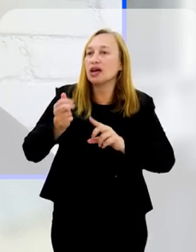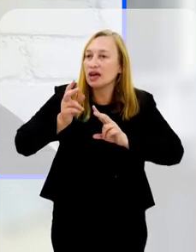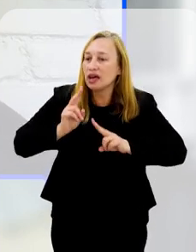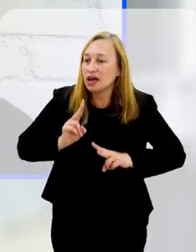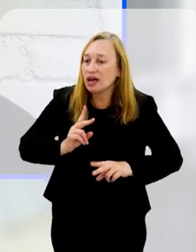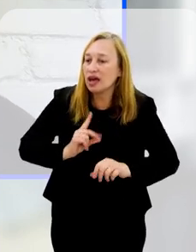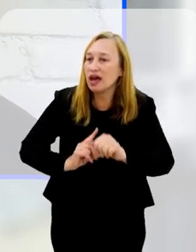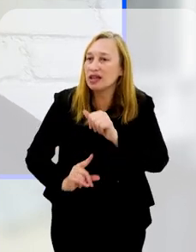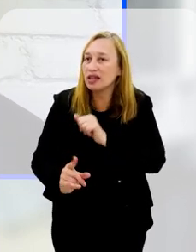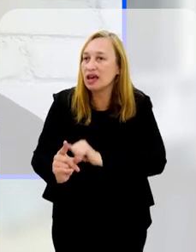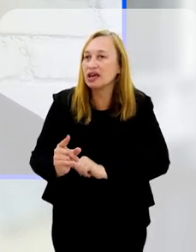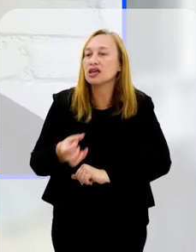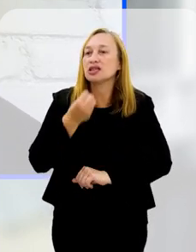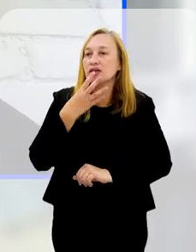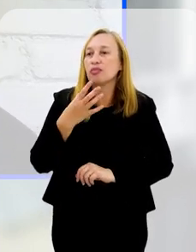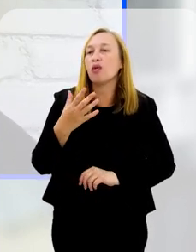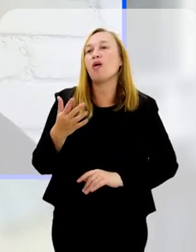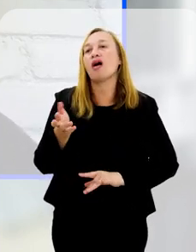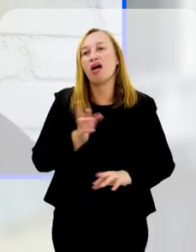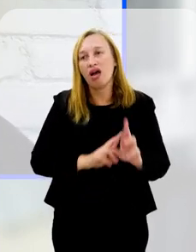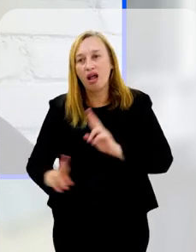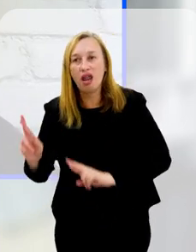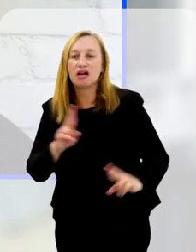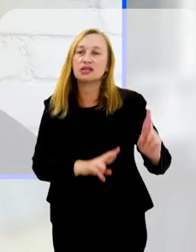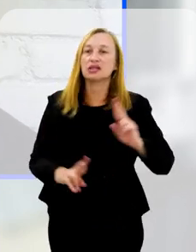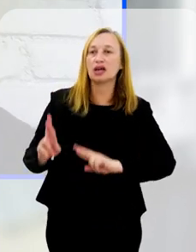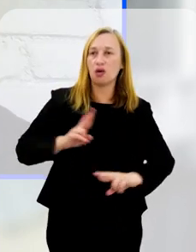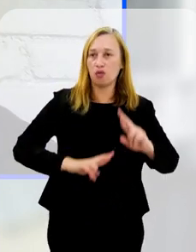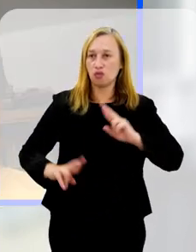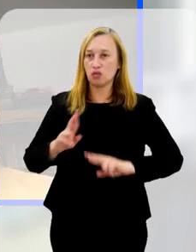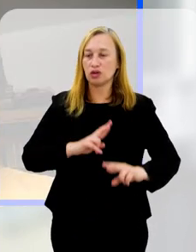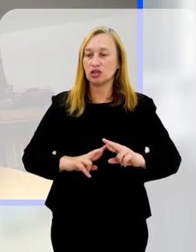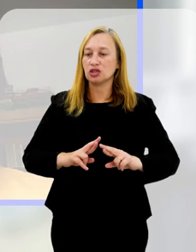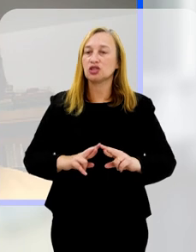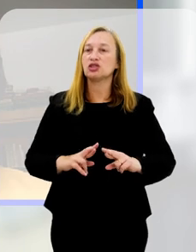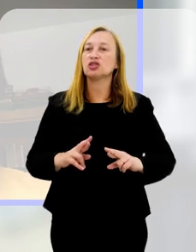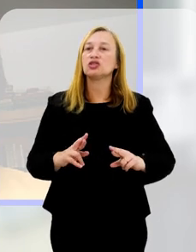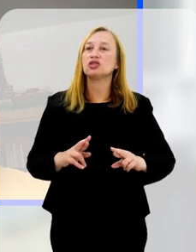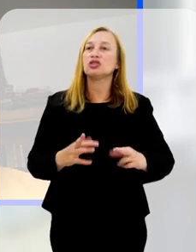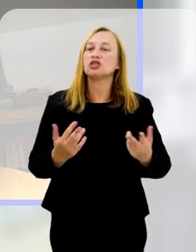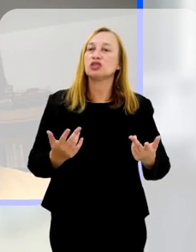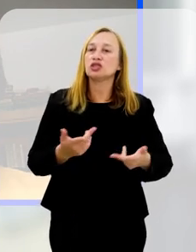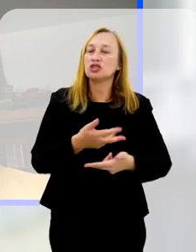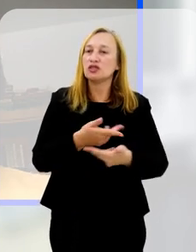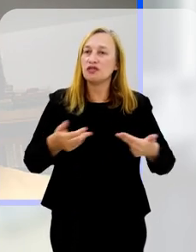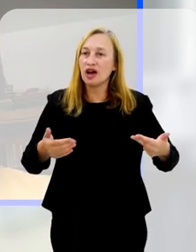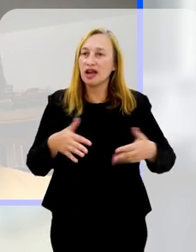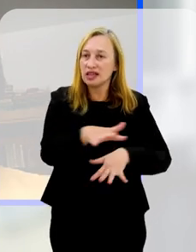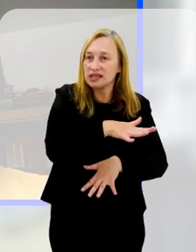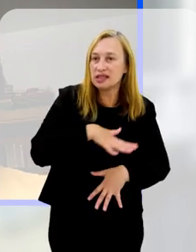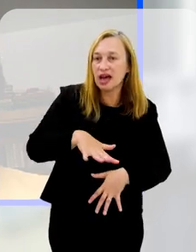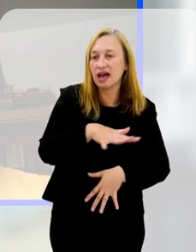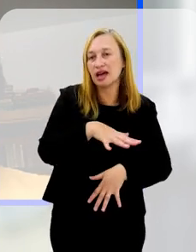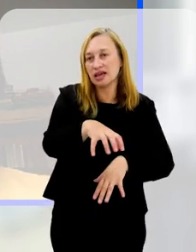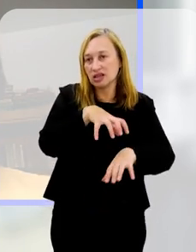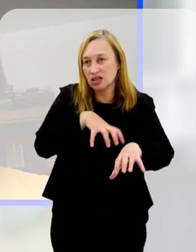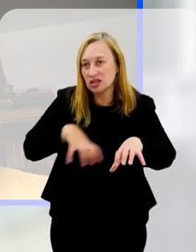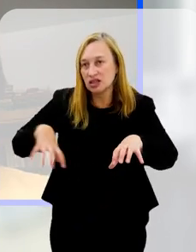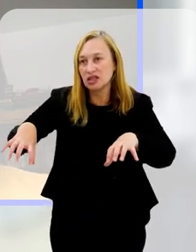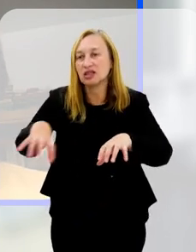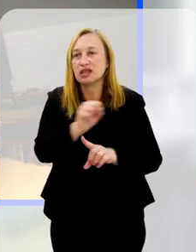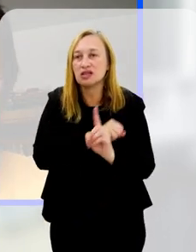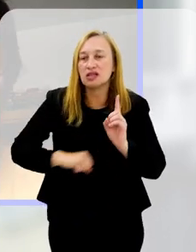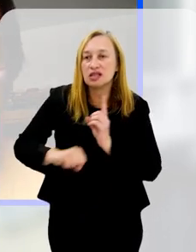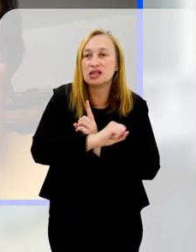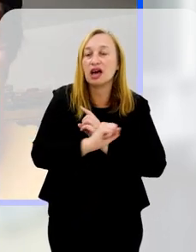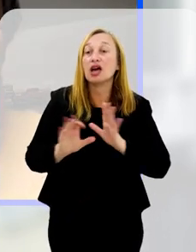é uma conquista permanente de boas relações, entre os diversos, setores